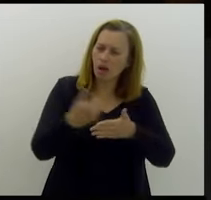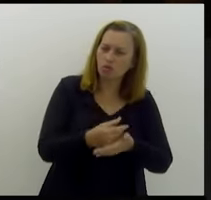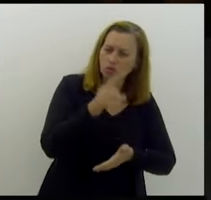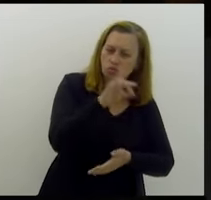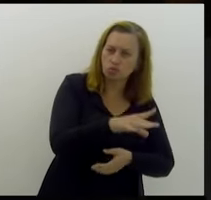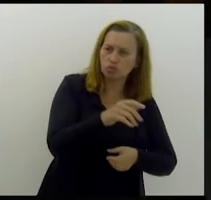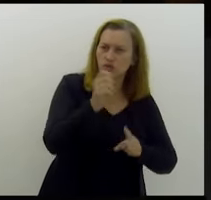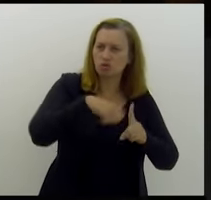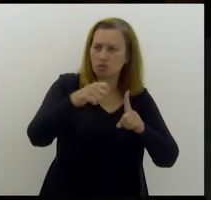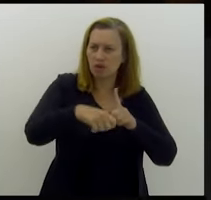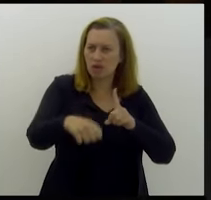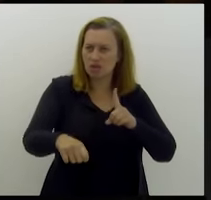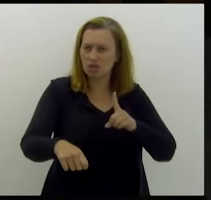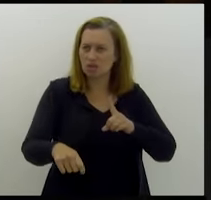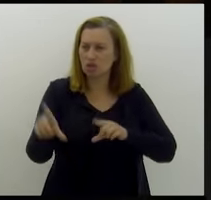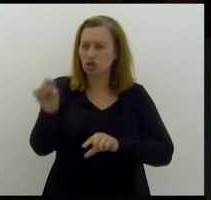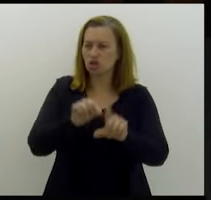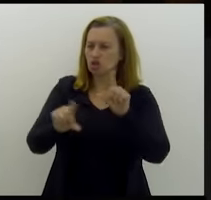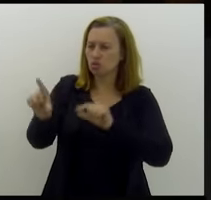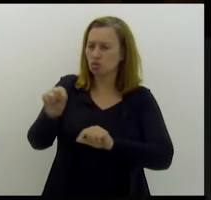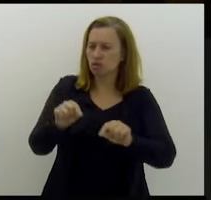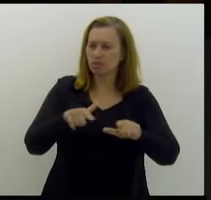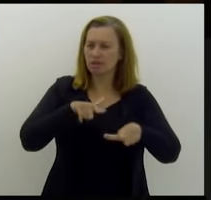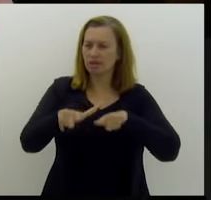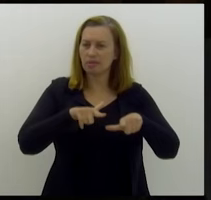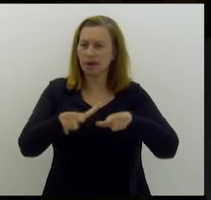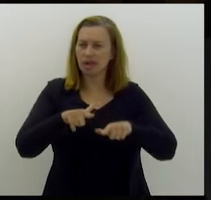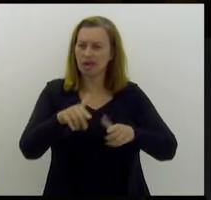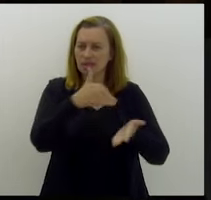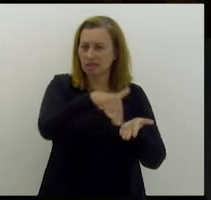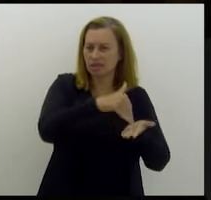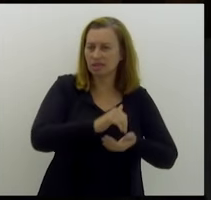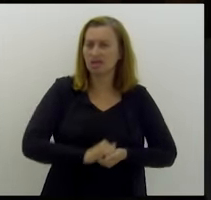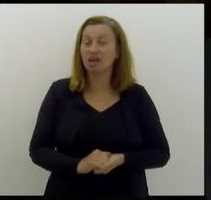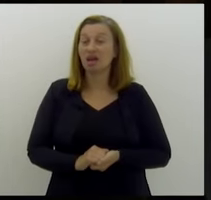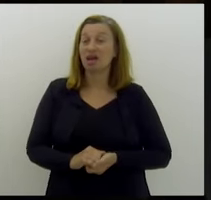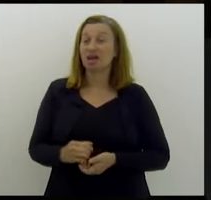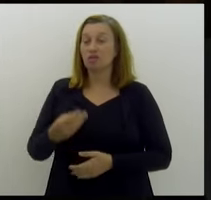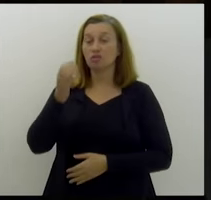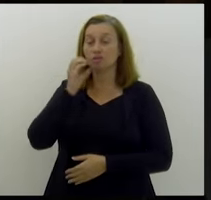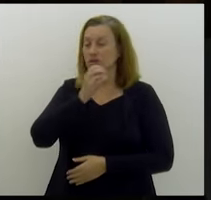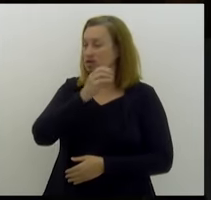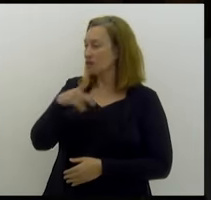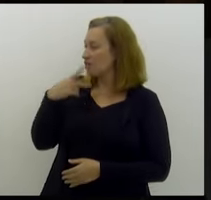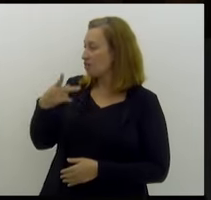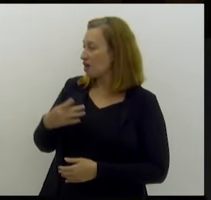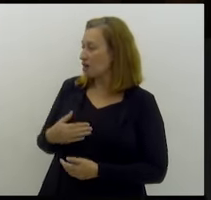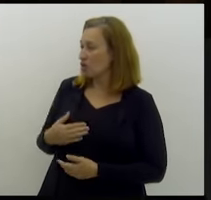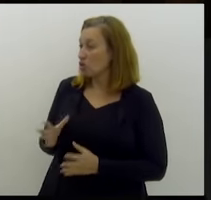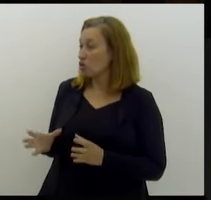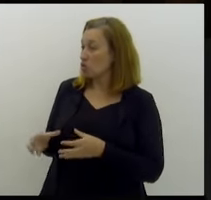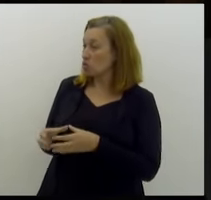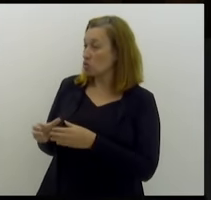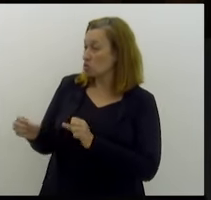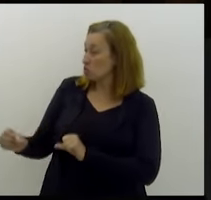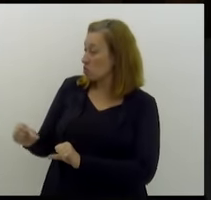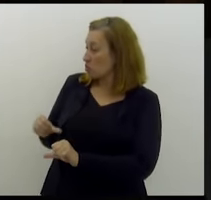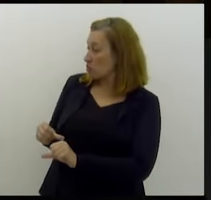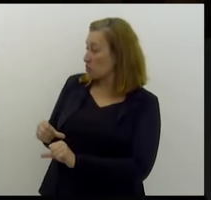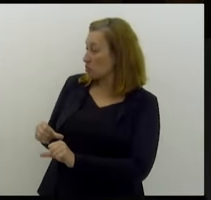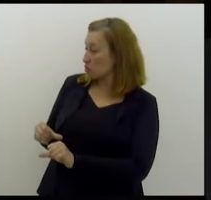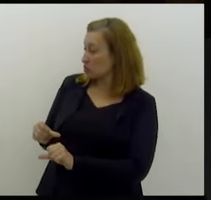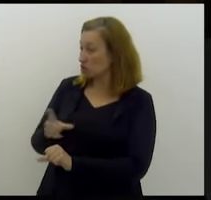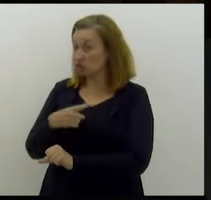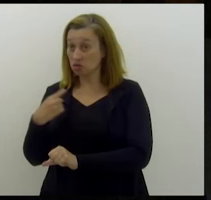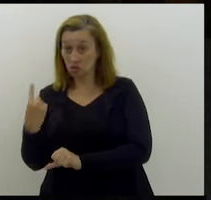meses 200 cargos comissionados aí o Cláudio Castro fala assim a oposição tá contra a gente pegar o